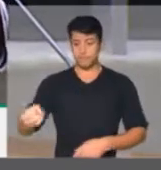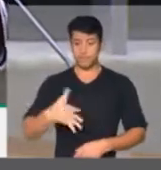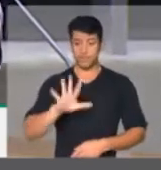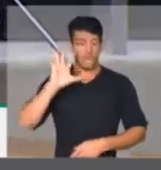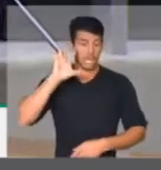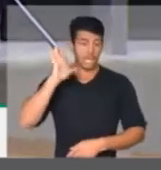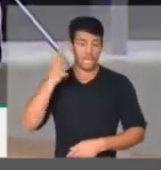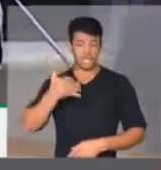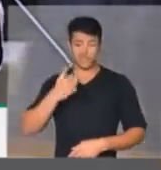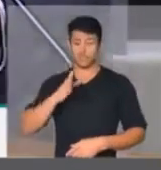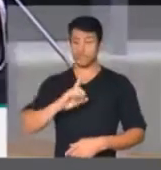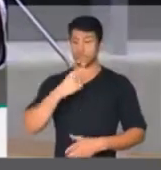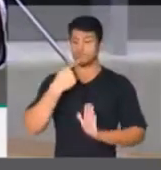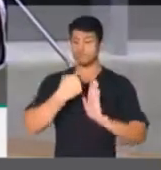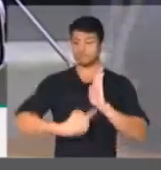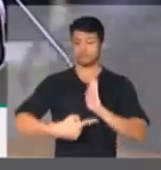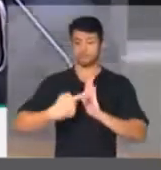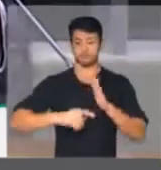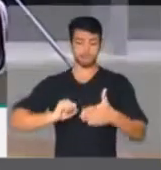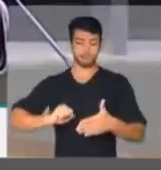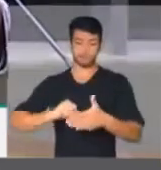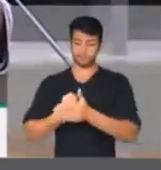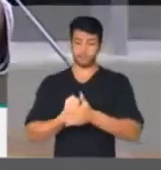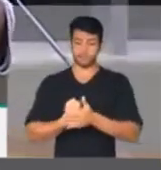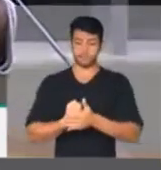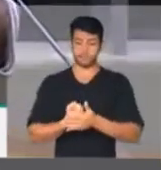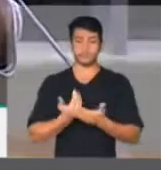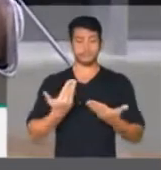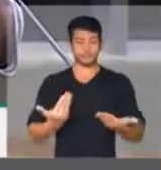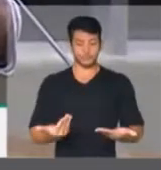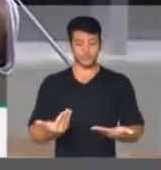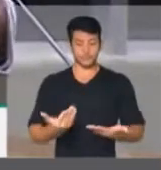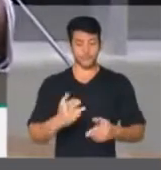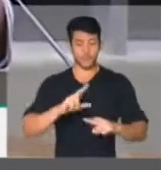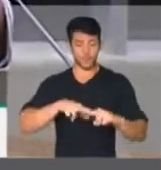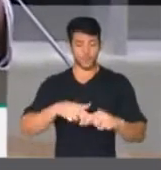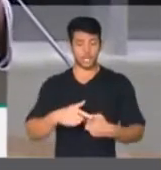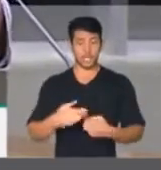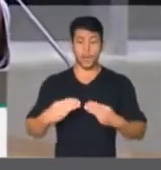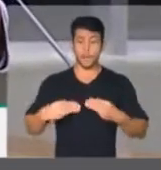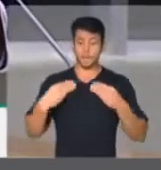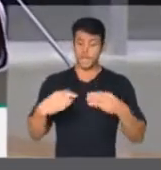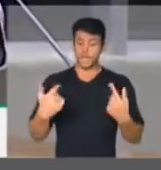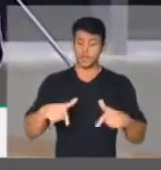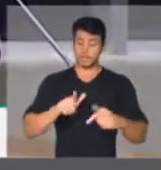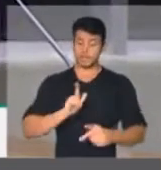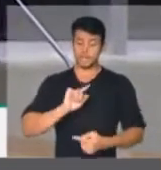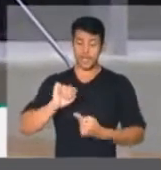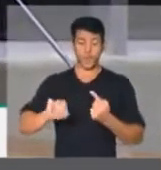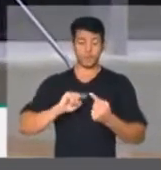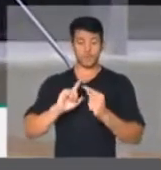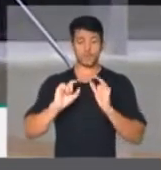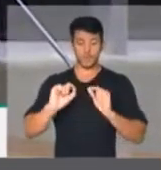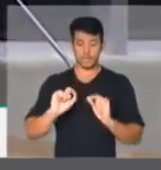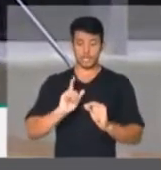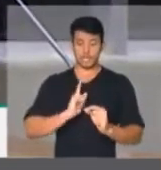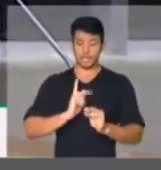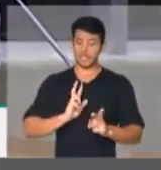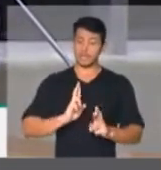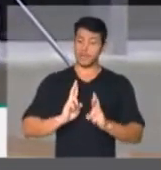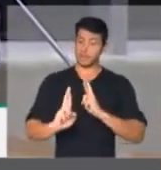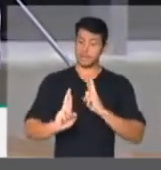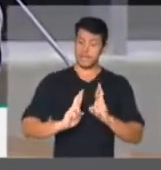justa, equânime, digna entre o trabalho e o capital,